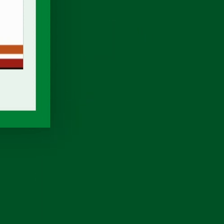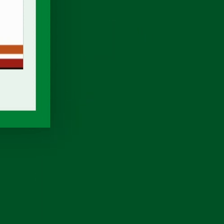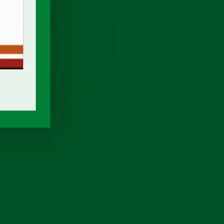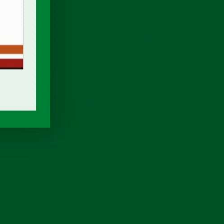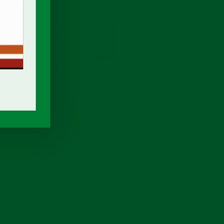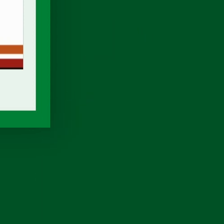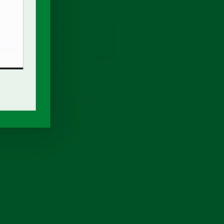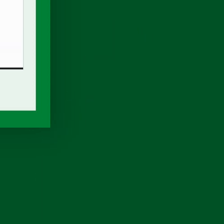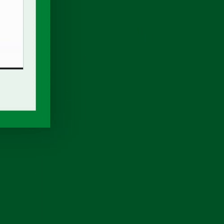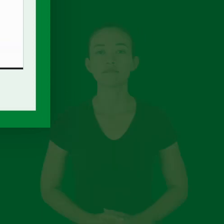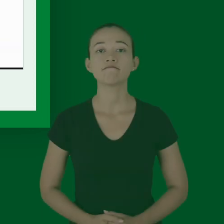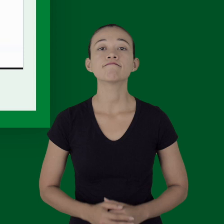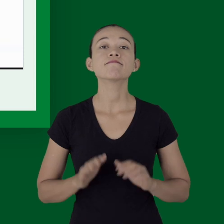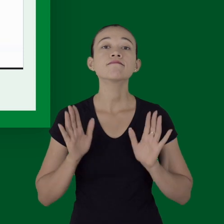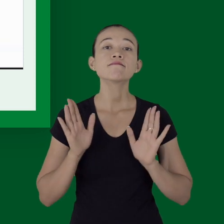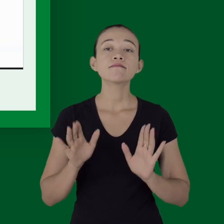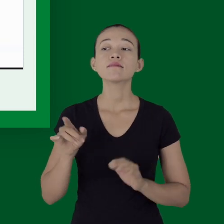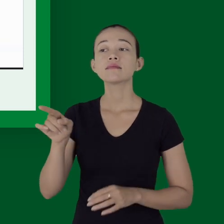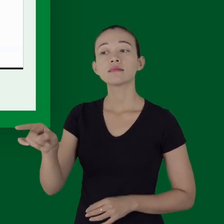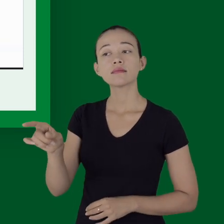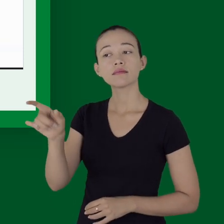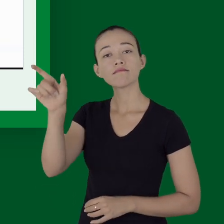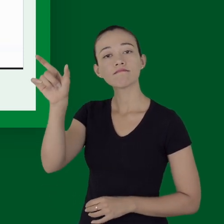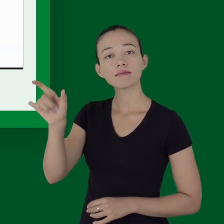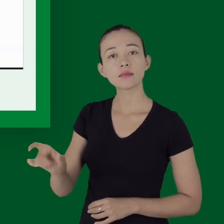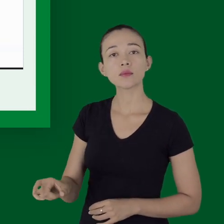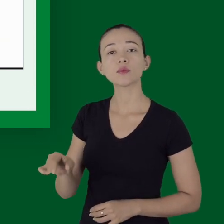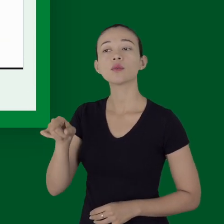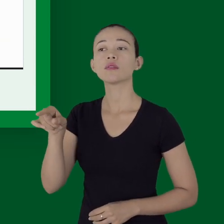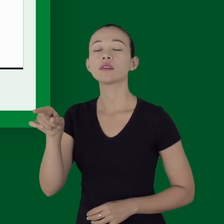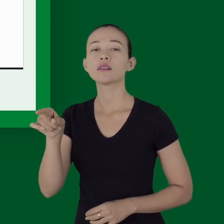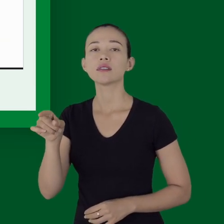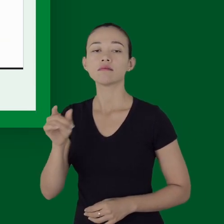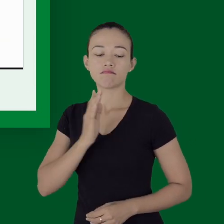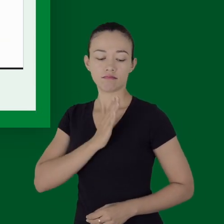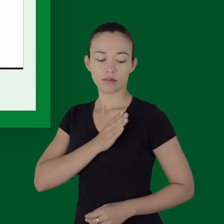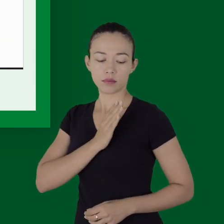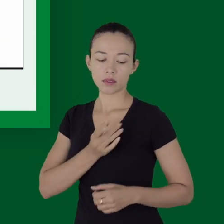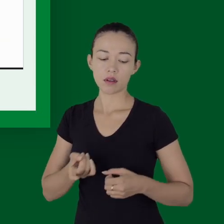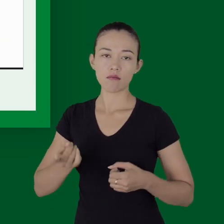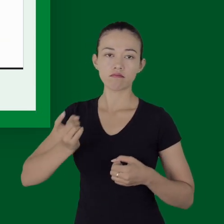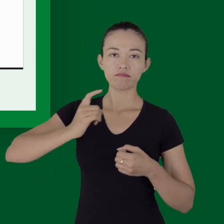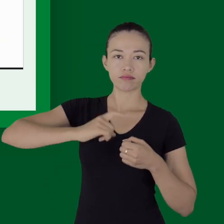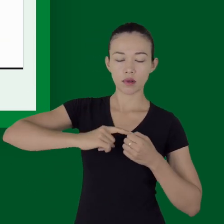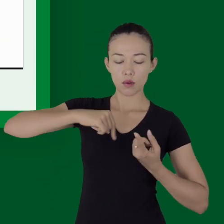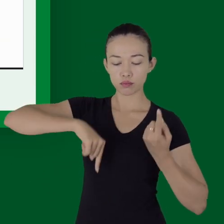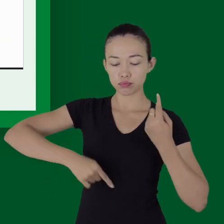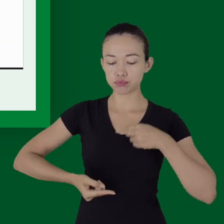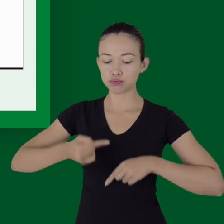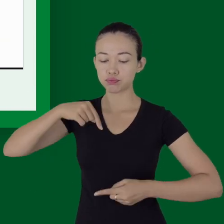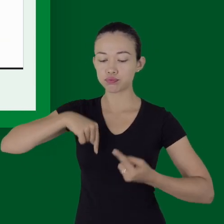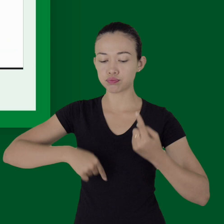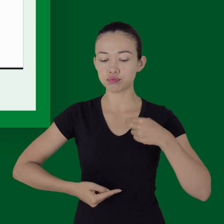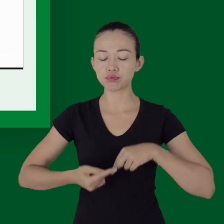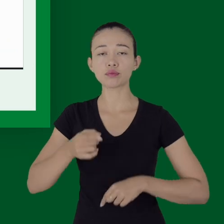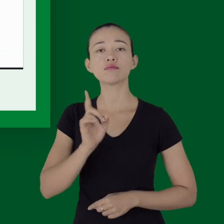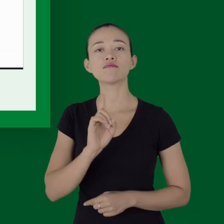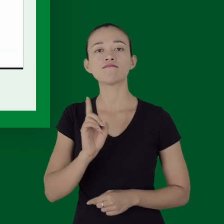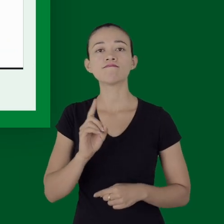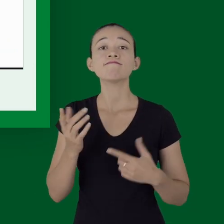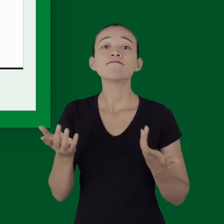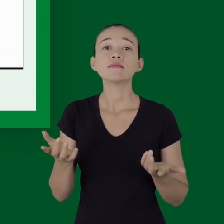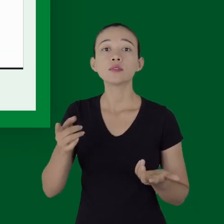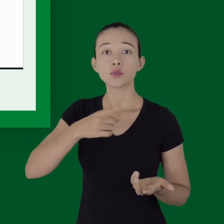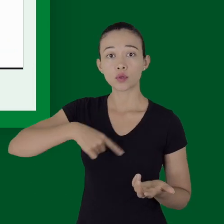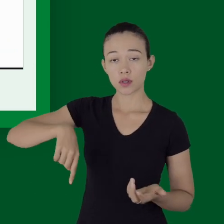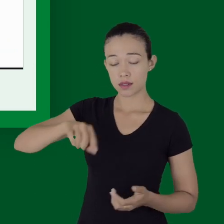cardíaca. E no caso do paciente não voltado, a gente não ter o retorno à circulação espontânea, quando que a gente